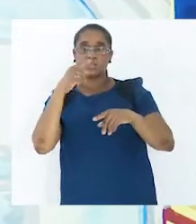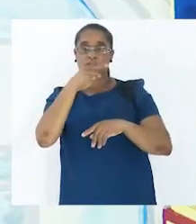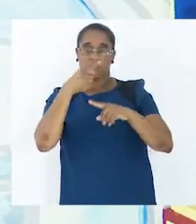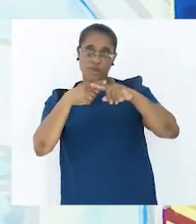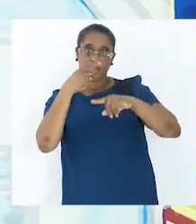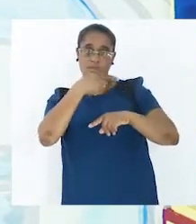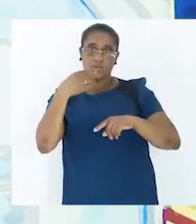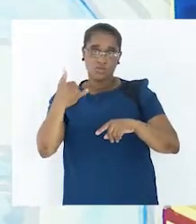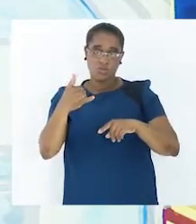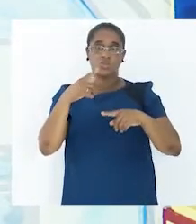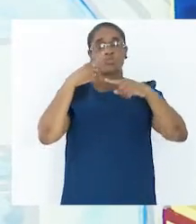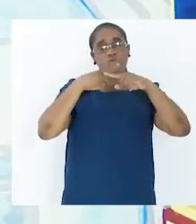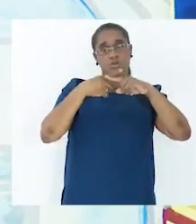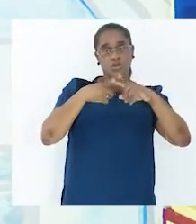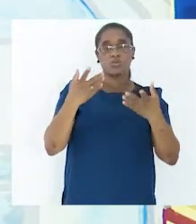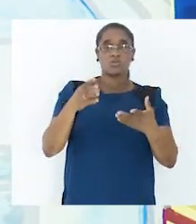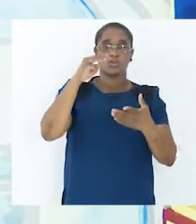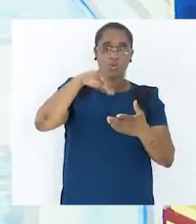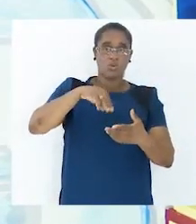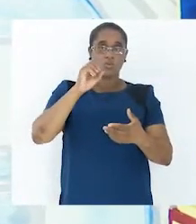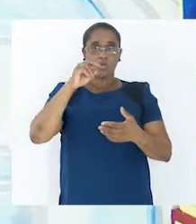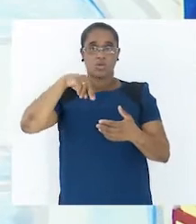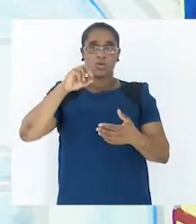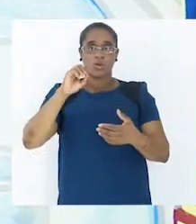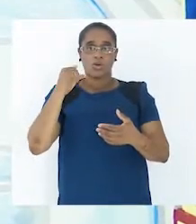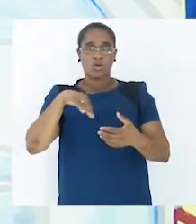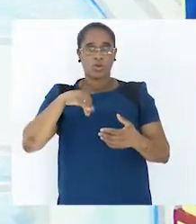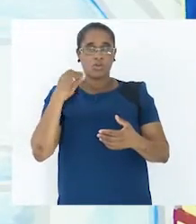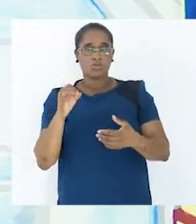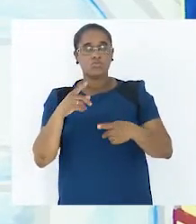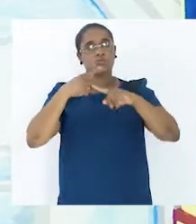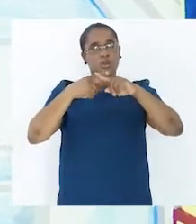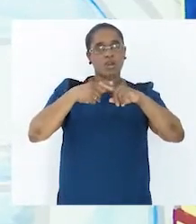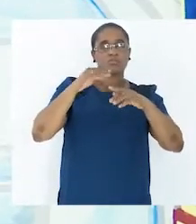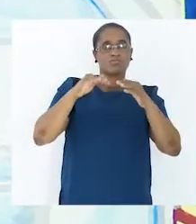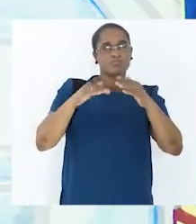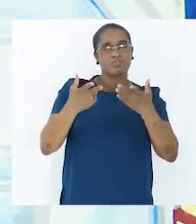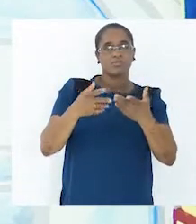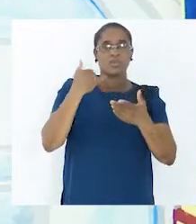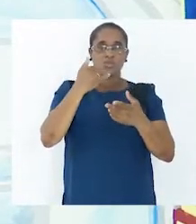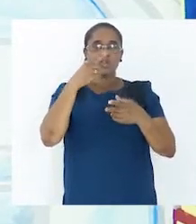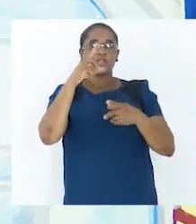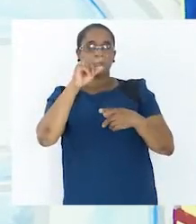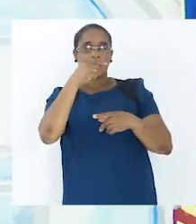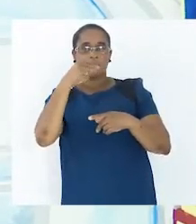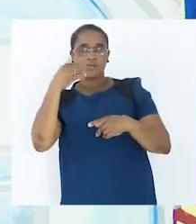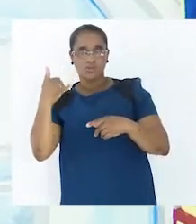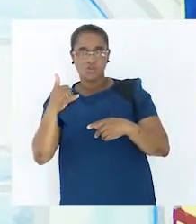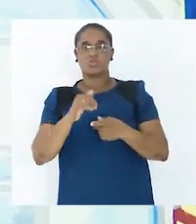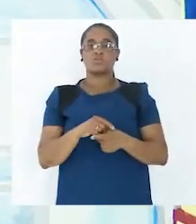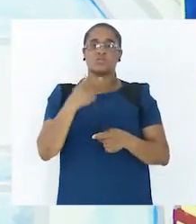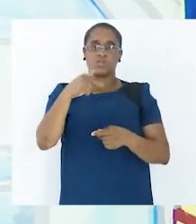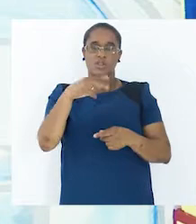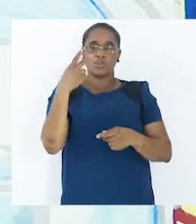2, multiplicação de monómios, multiplicamos os coeficientes, o 2 e o menos 2, estamos com a multiplicação de dois